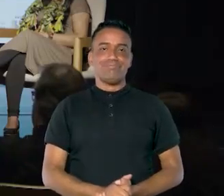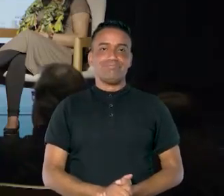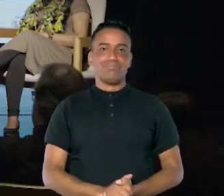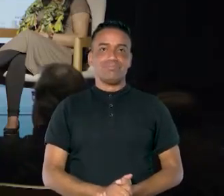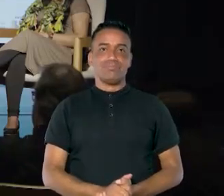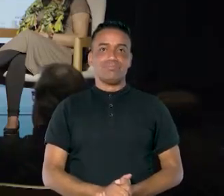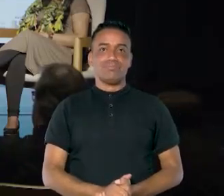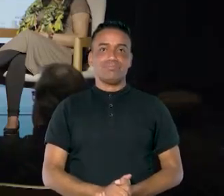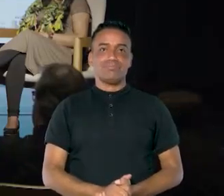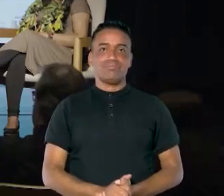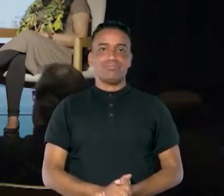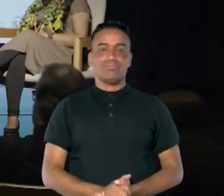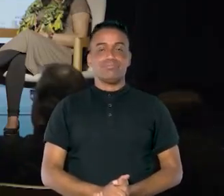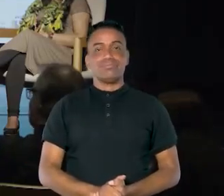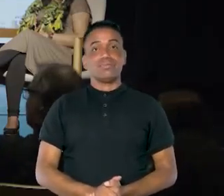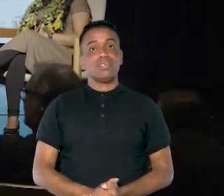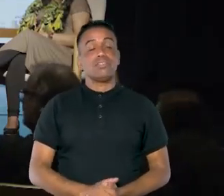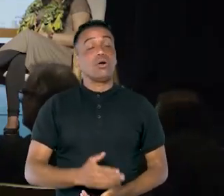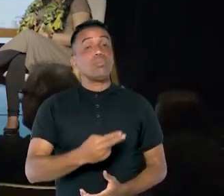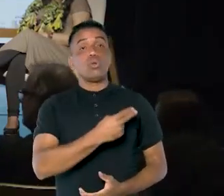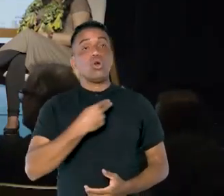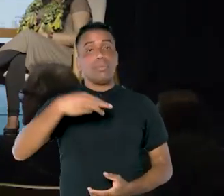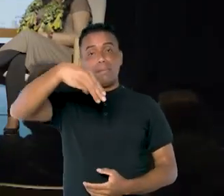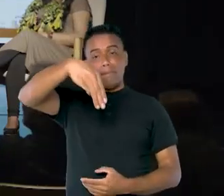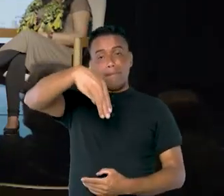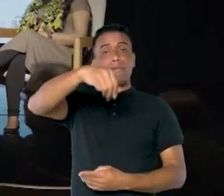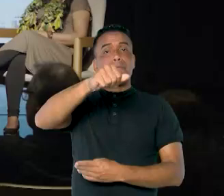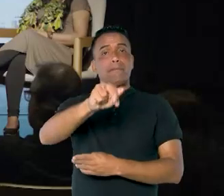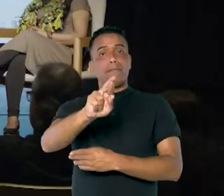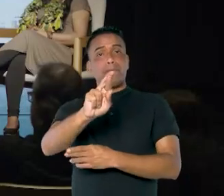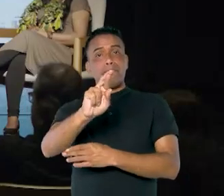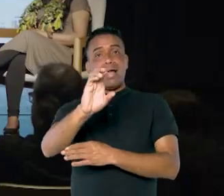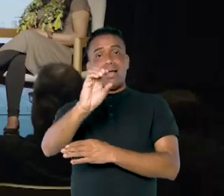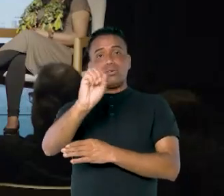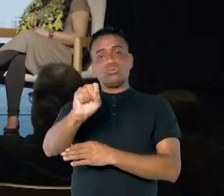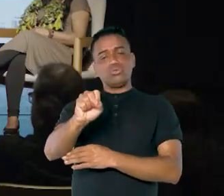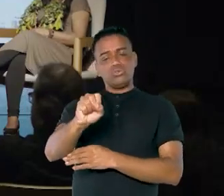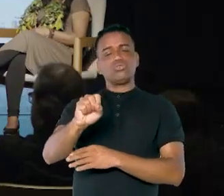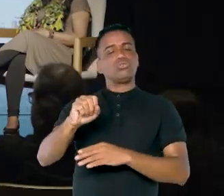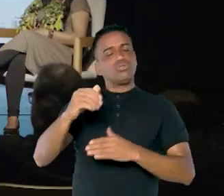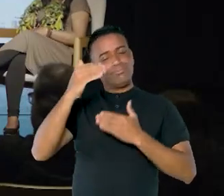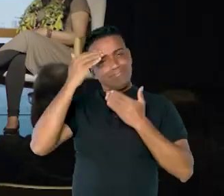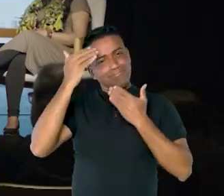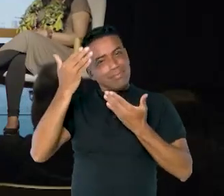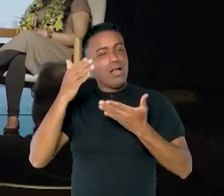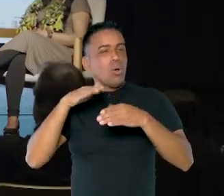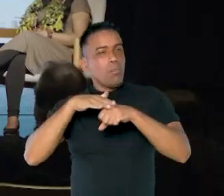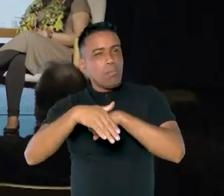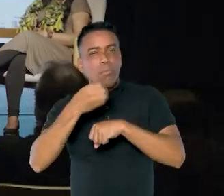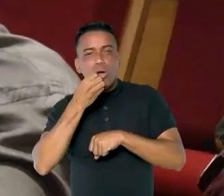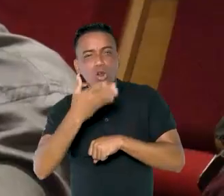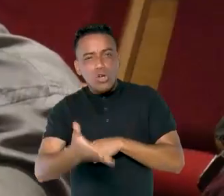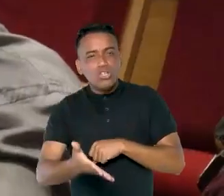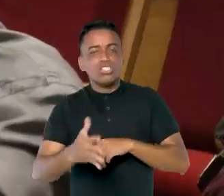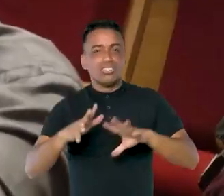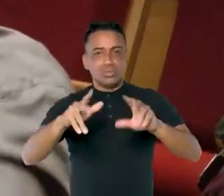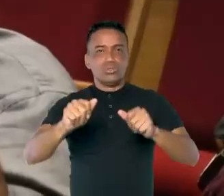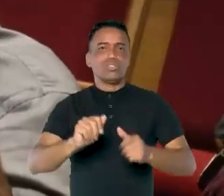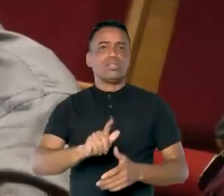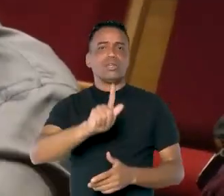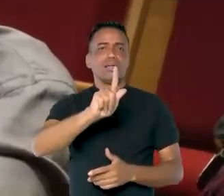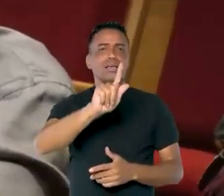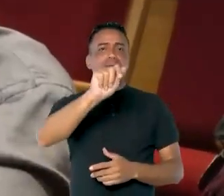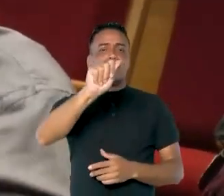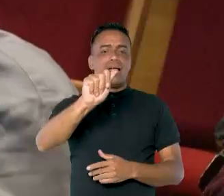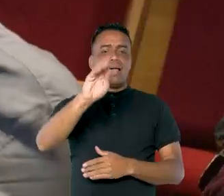Sou eu. Meu nome é Marcos Eduardo. Boa noite, em primeiro lugar. Elisângela, Semaiai, Gabeira. Gabeira, tomando a